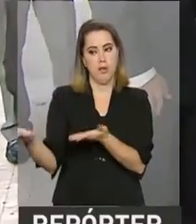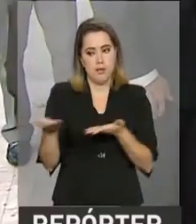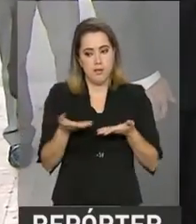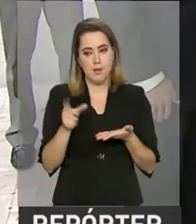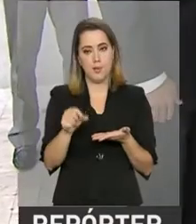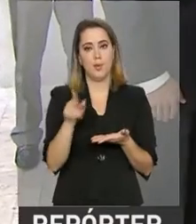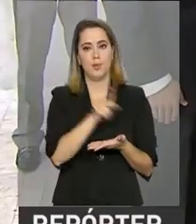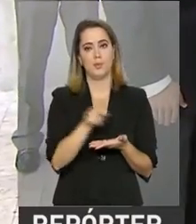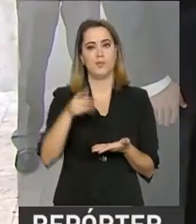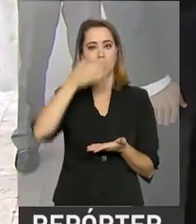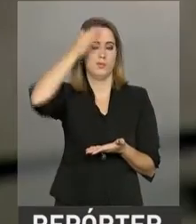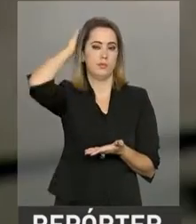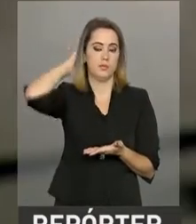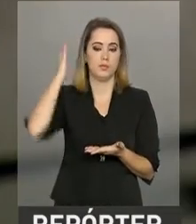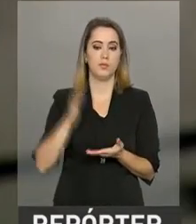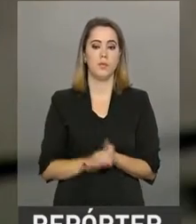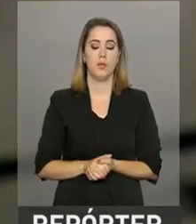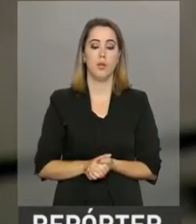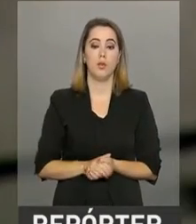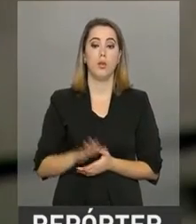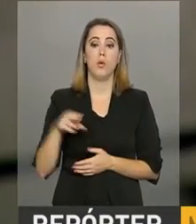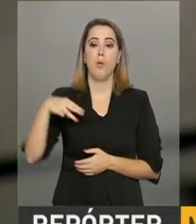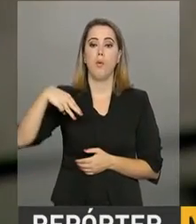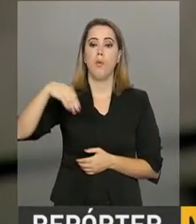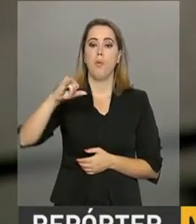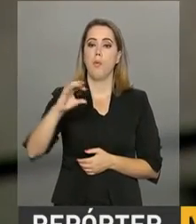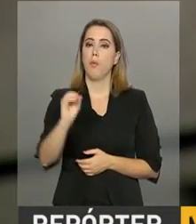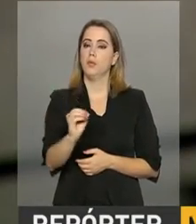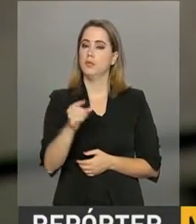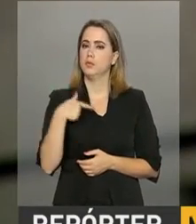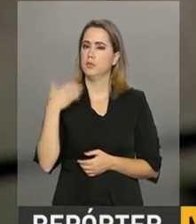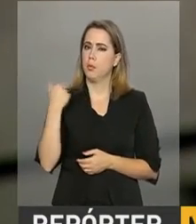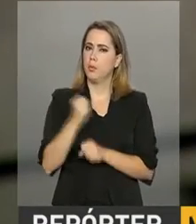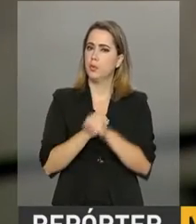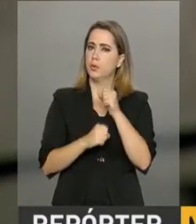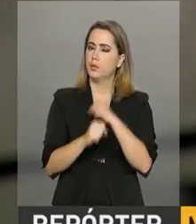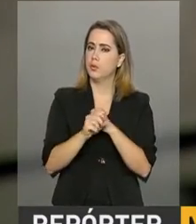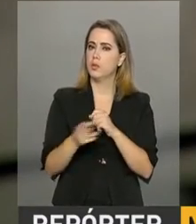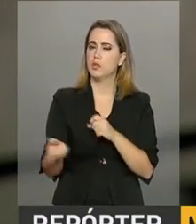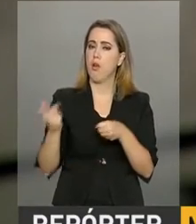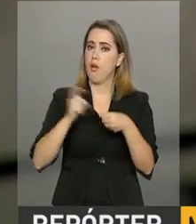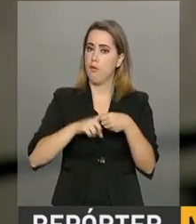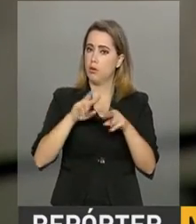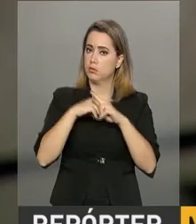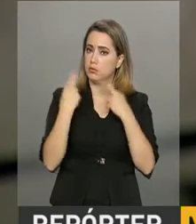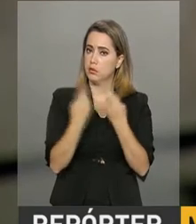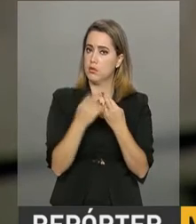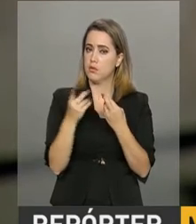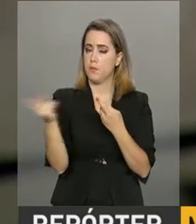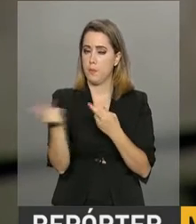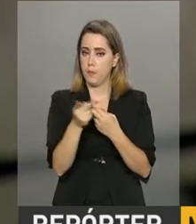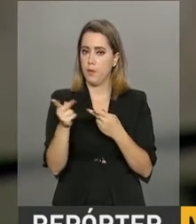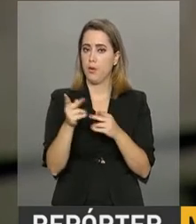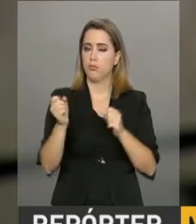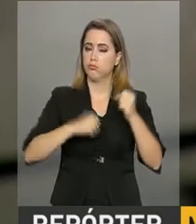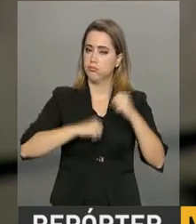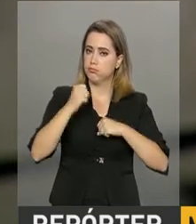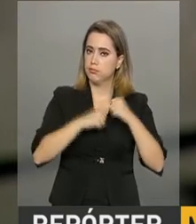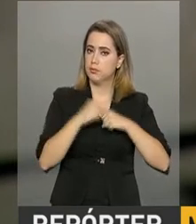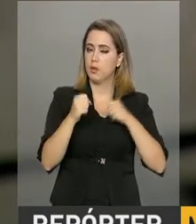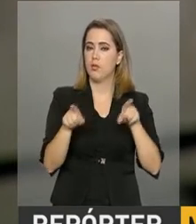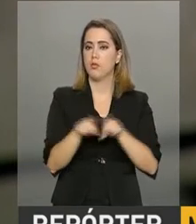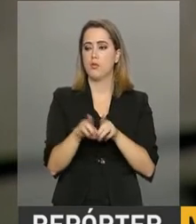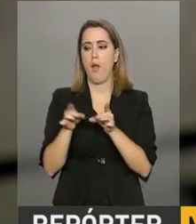michel temer desde maio do ano passado com a volta das reuniões da comissão bilateral de produção e comércio